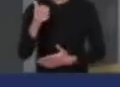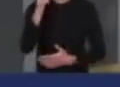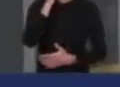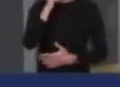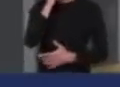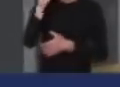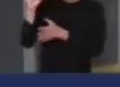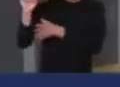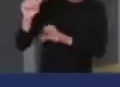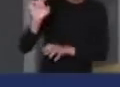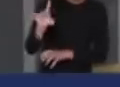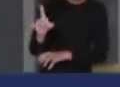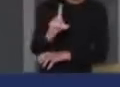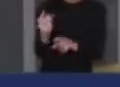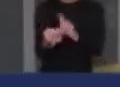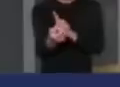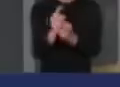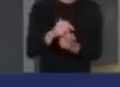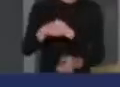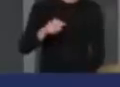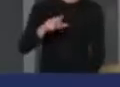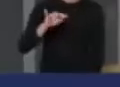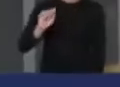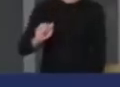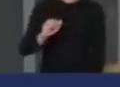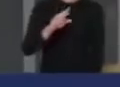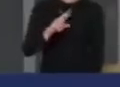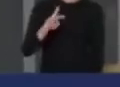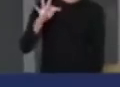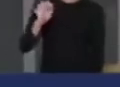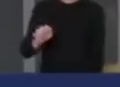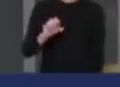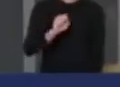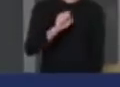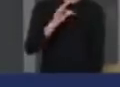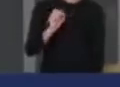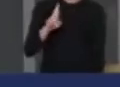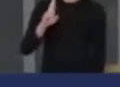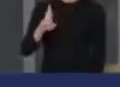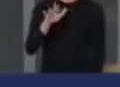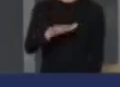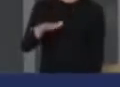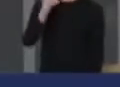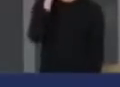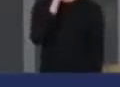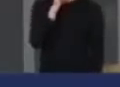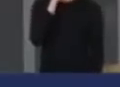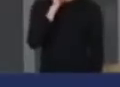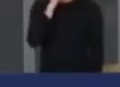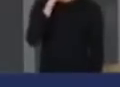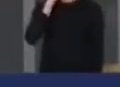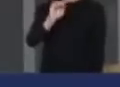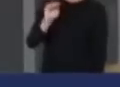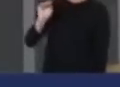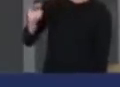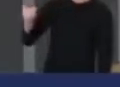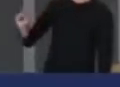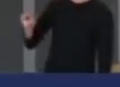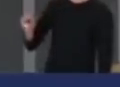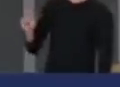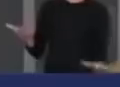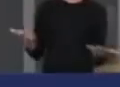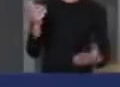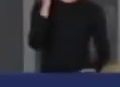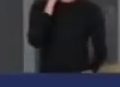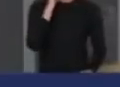contar outros benefícios, é gasto com este deputado. Para fazer o quê? Colocar uma peruca, desrespeitar as mulheres